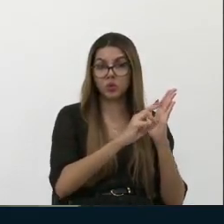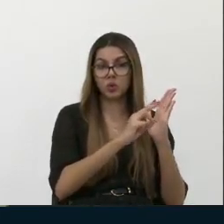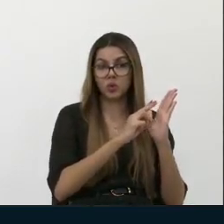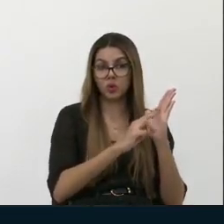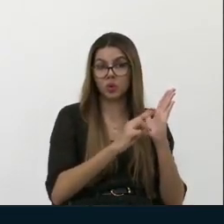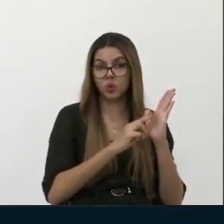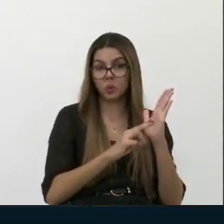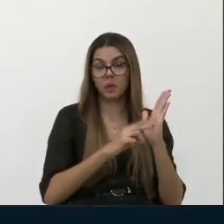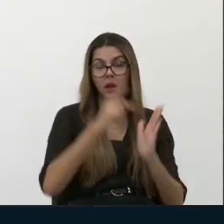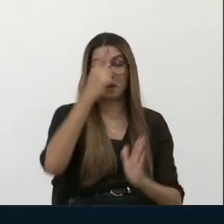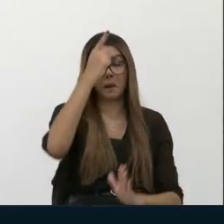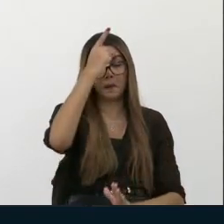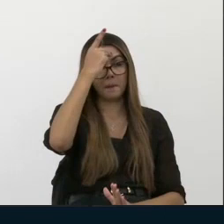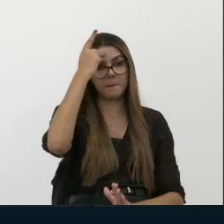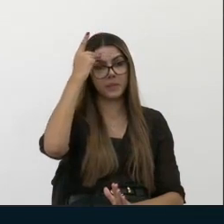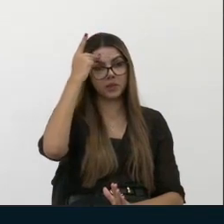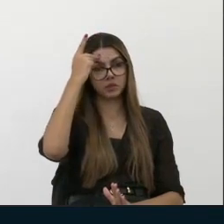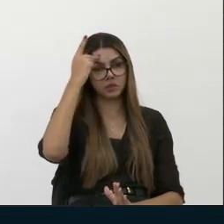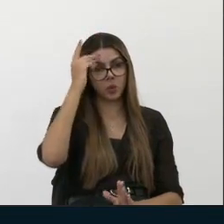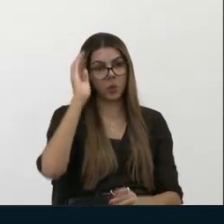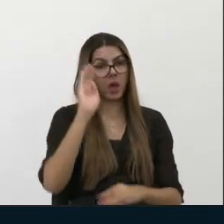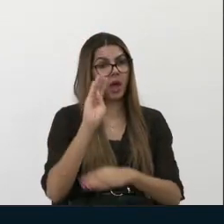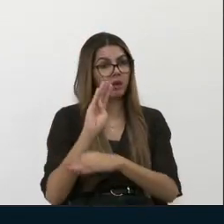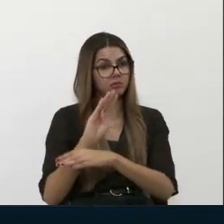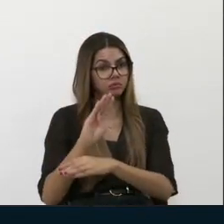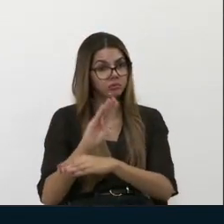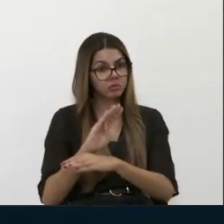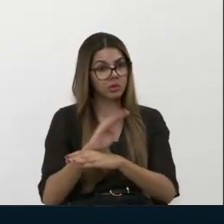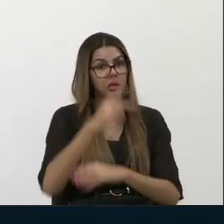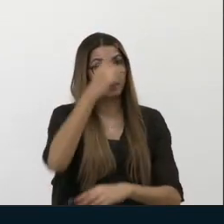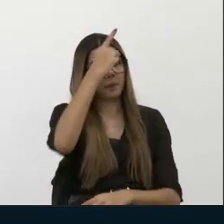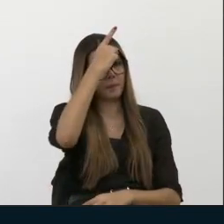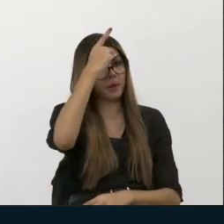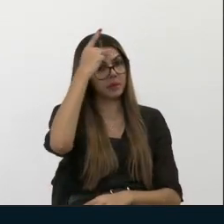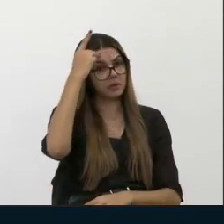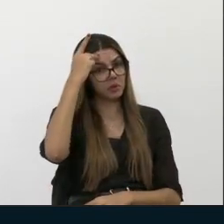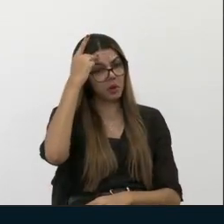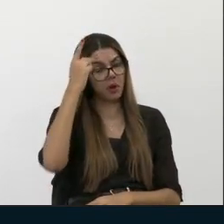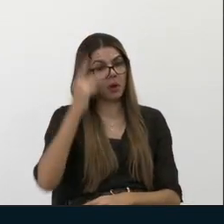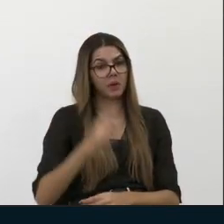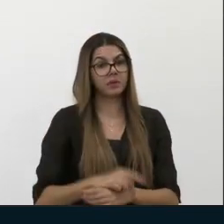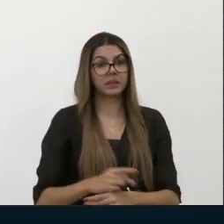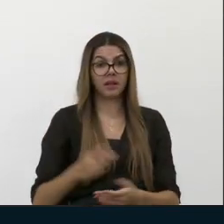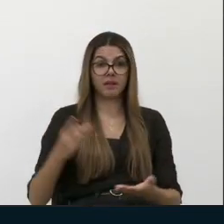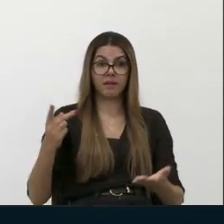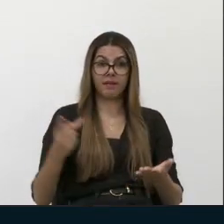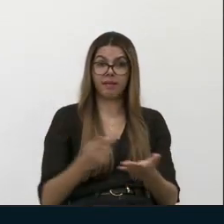e pessoas, favorecendo várias pessoas de uma forma completamente irregular.